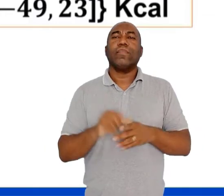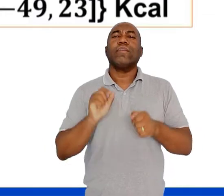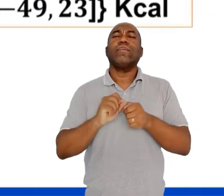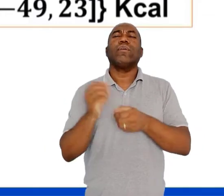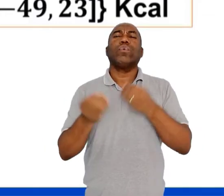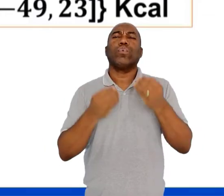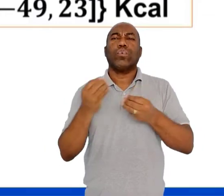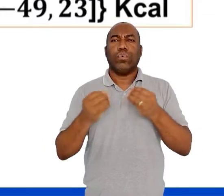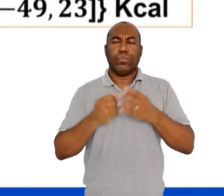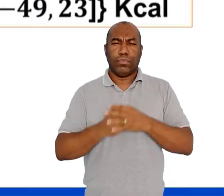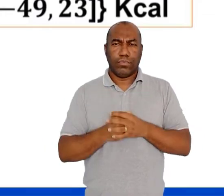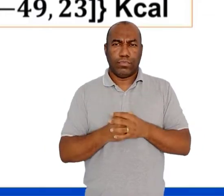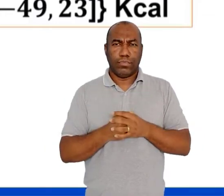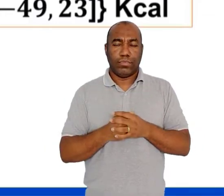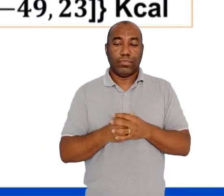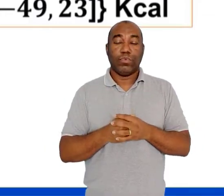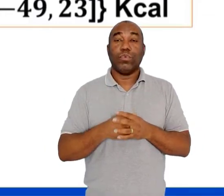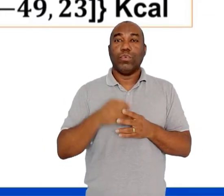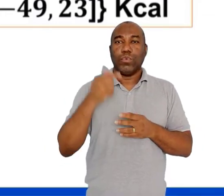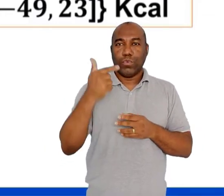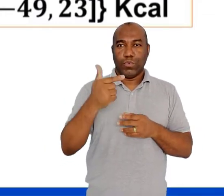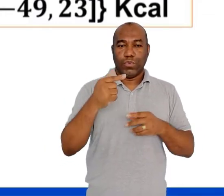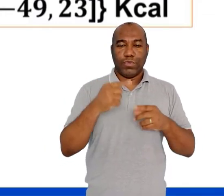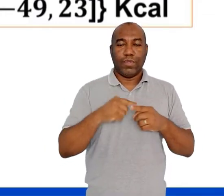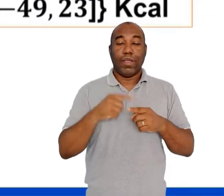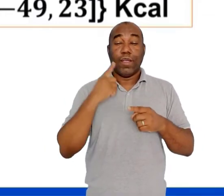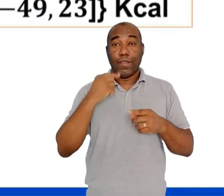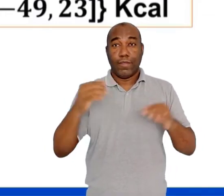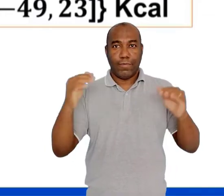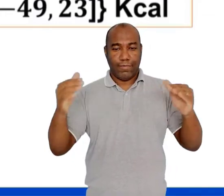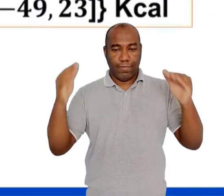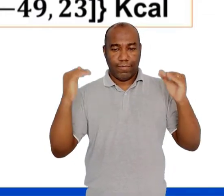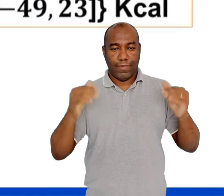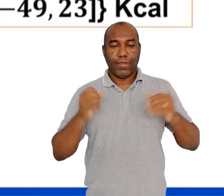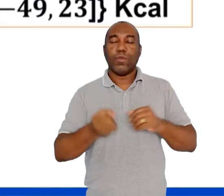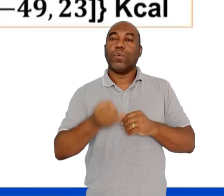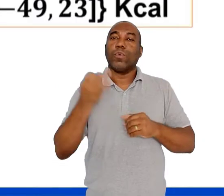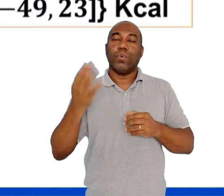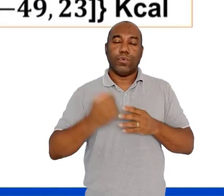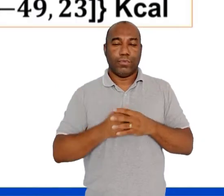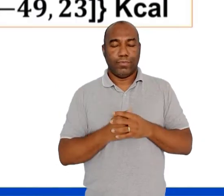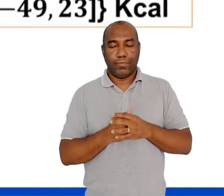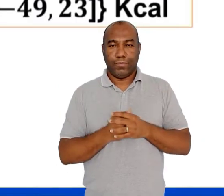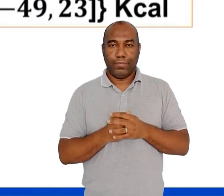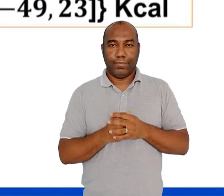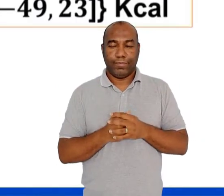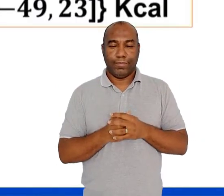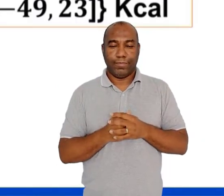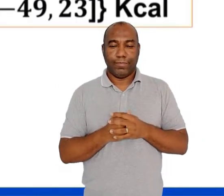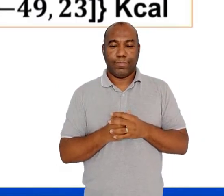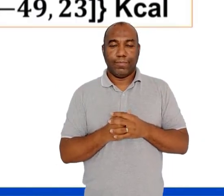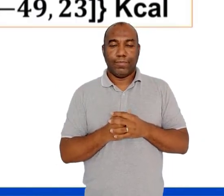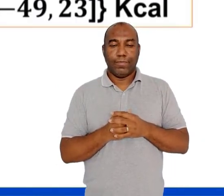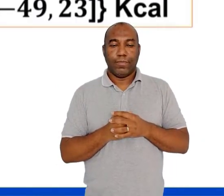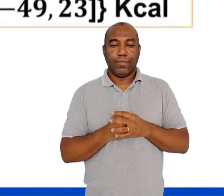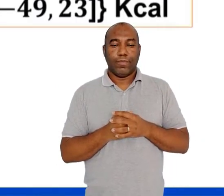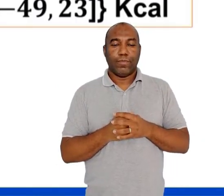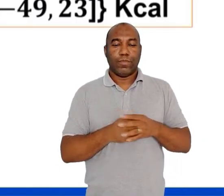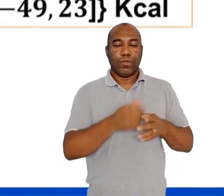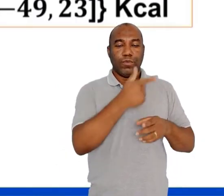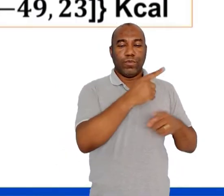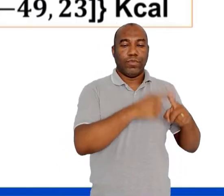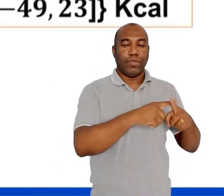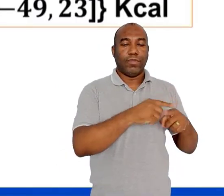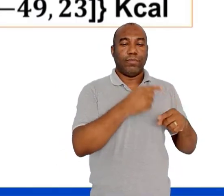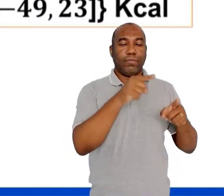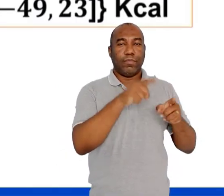83, duas vezes menos 70, duas vezes menos 49. Então, eu vou ter valores aqui. Duas vezes menos 83